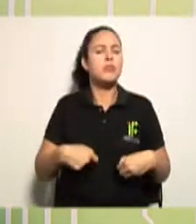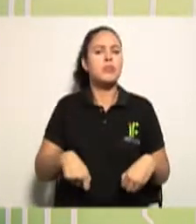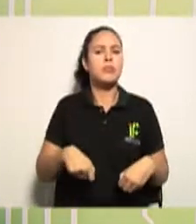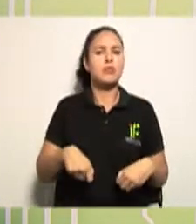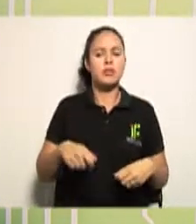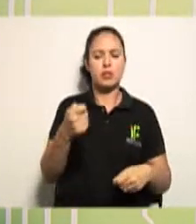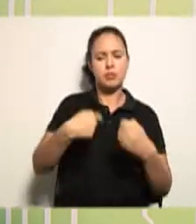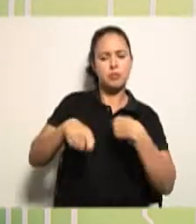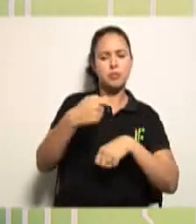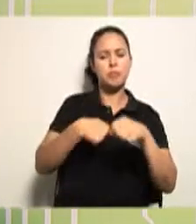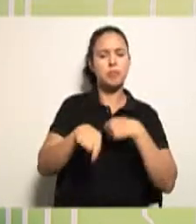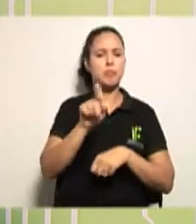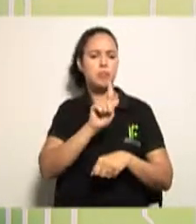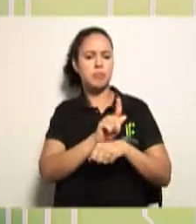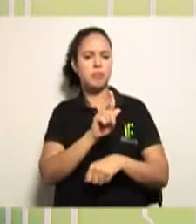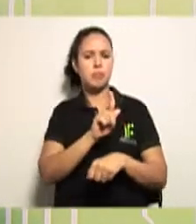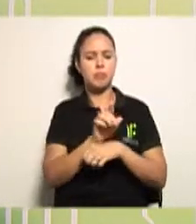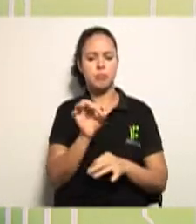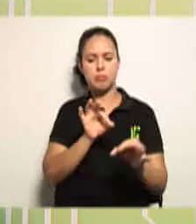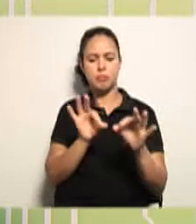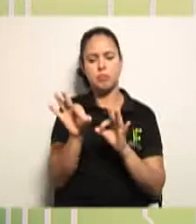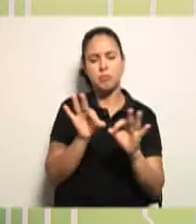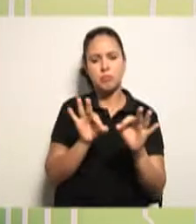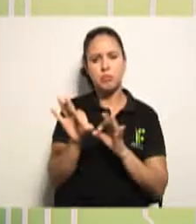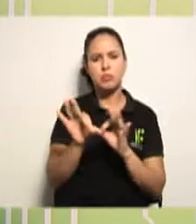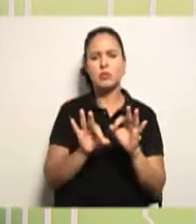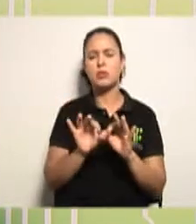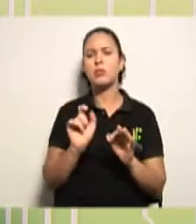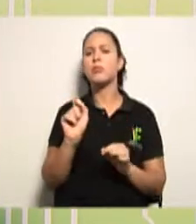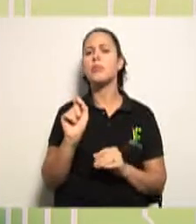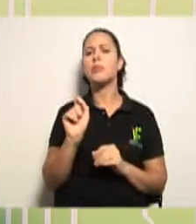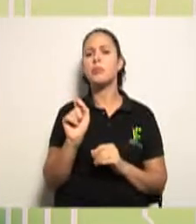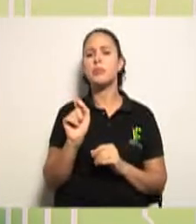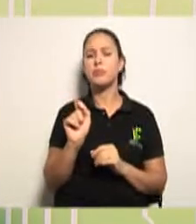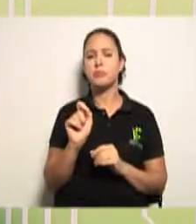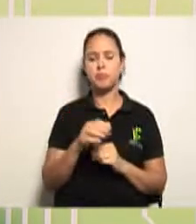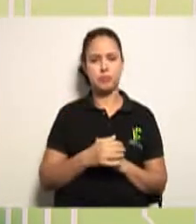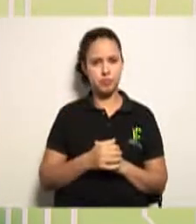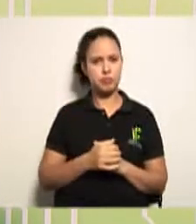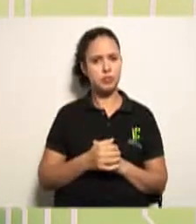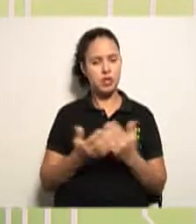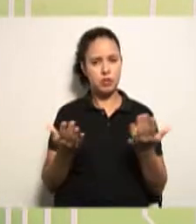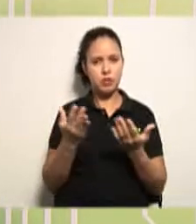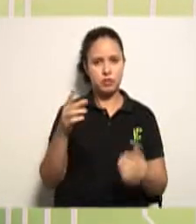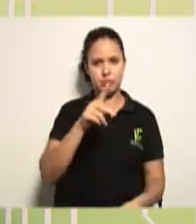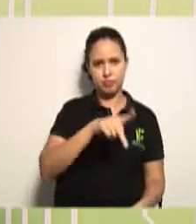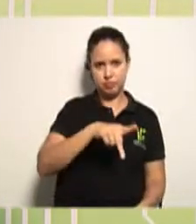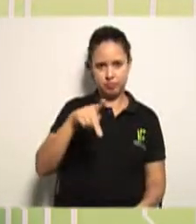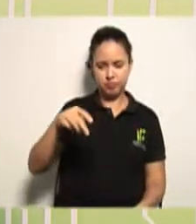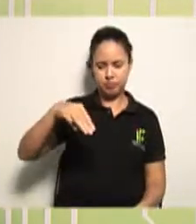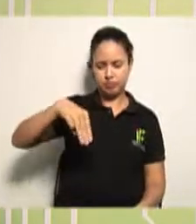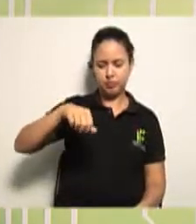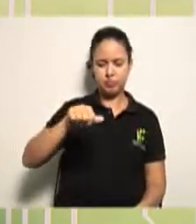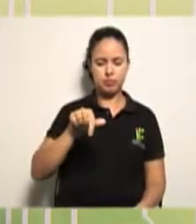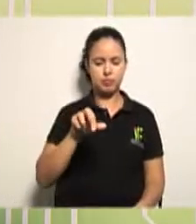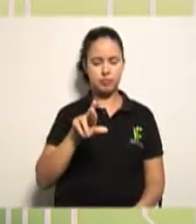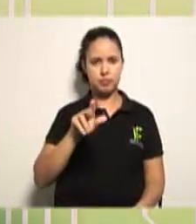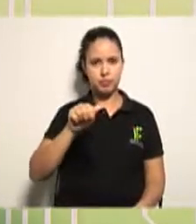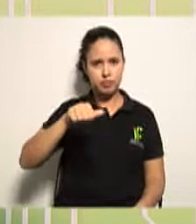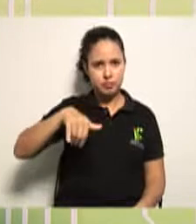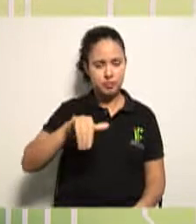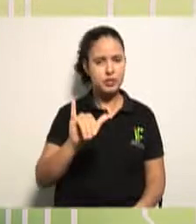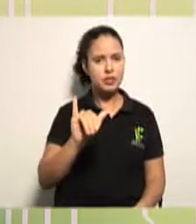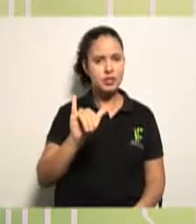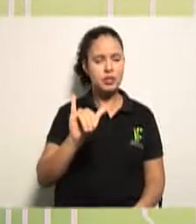dia de gerir, administrar alguma coisa? Professora Maraí, será que nós, quanto